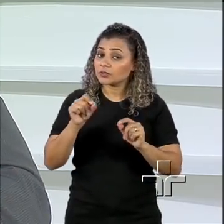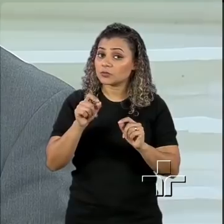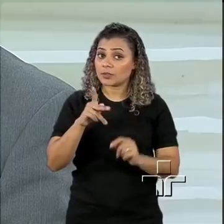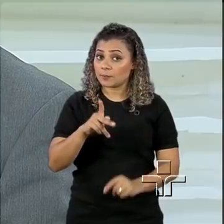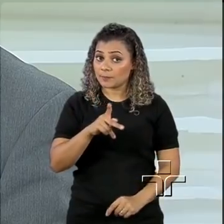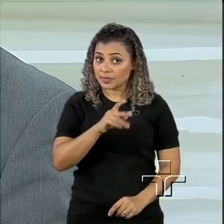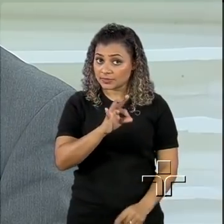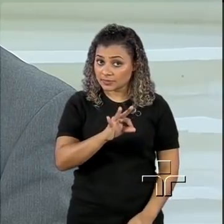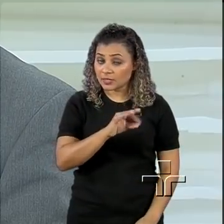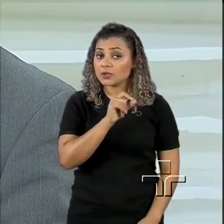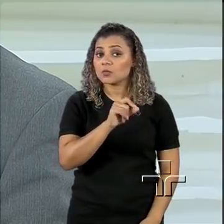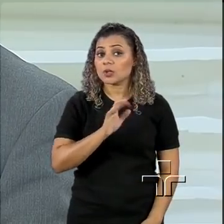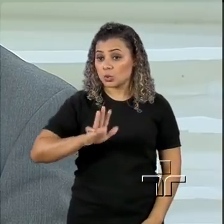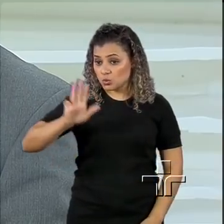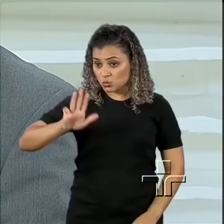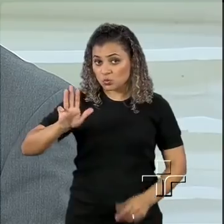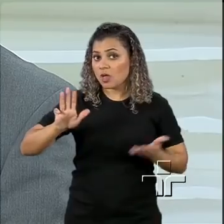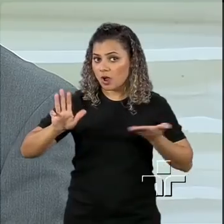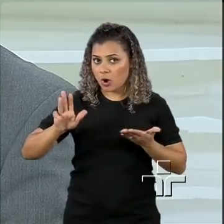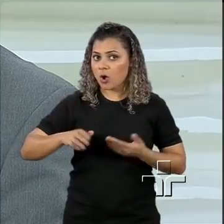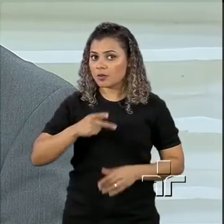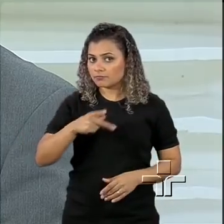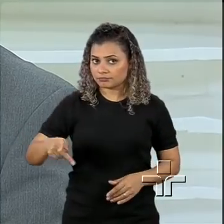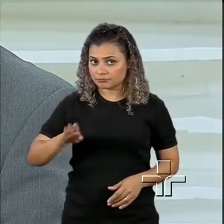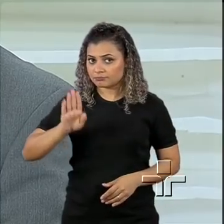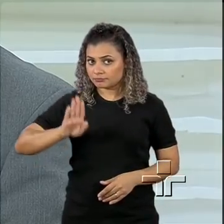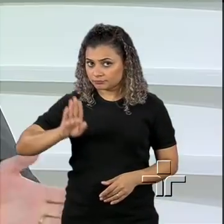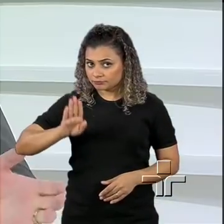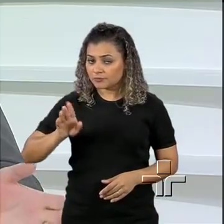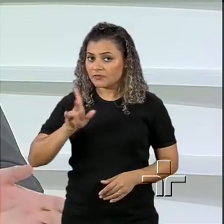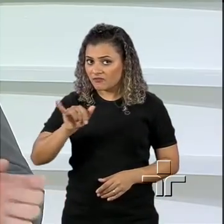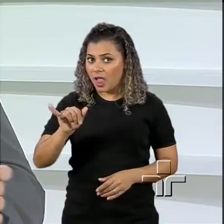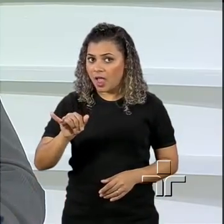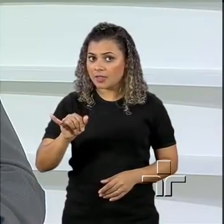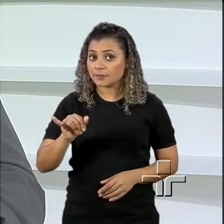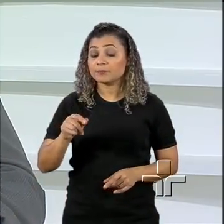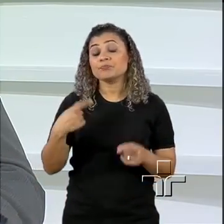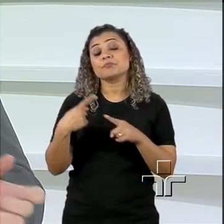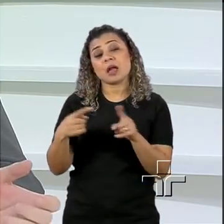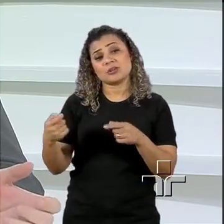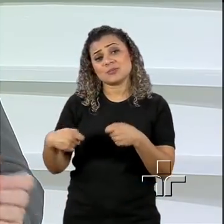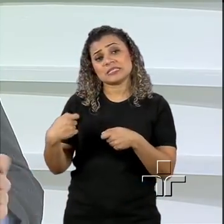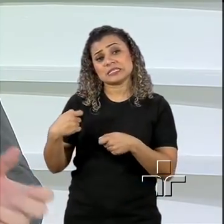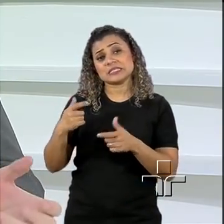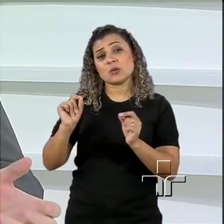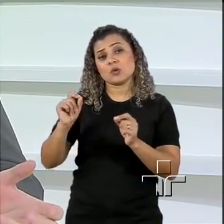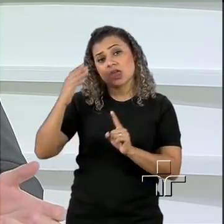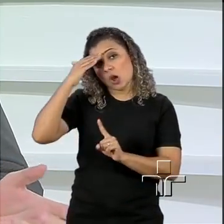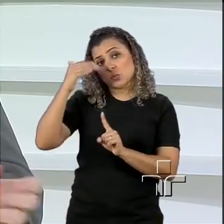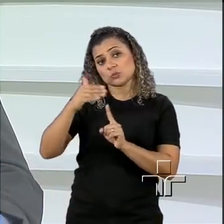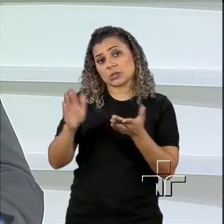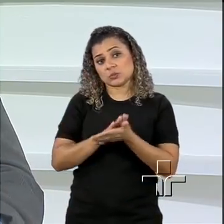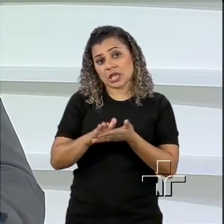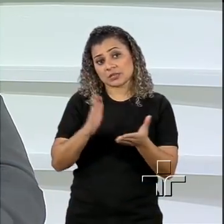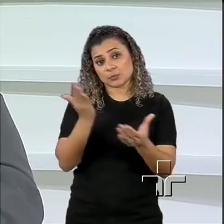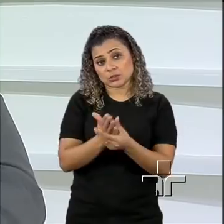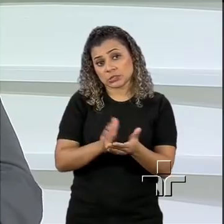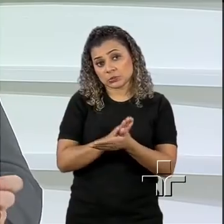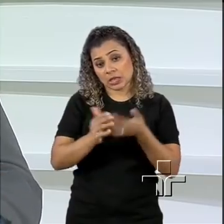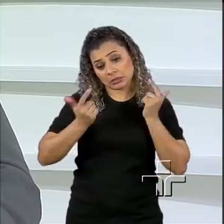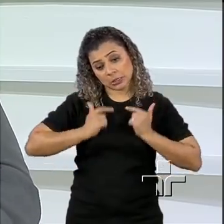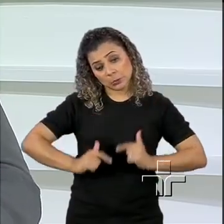Lula, que é o pré-candidato, tem os requisitos para ser enquadrado na lei da ficha limpa. Por que o senhor acha que o senhor vai ter sucesso? Toda